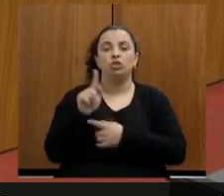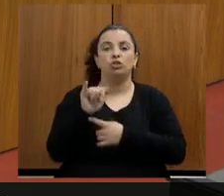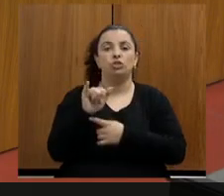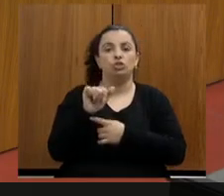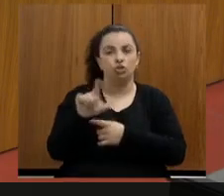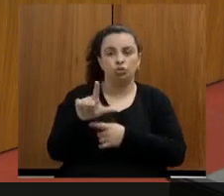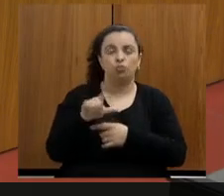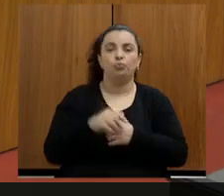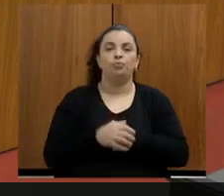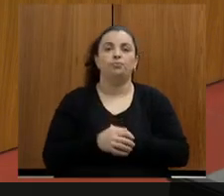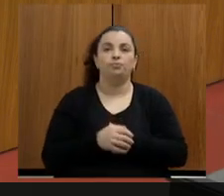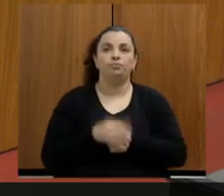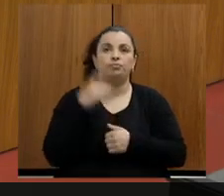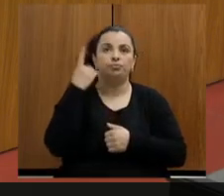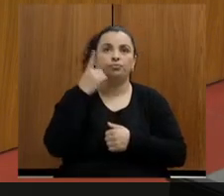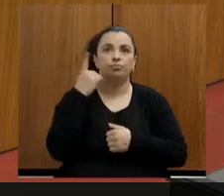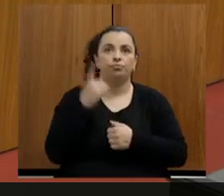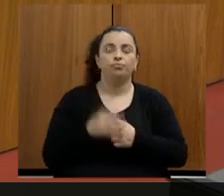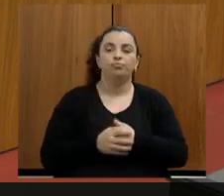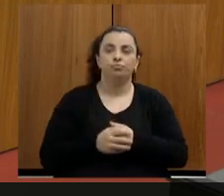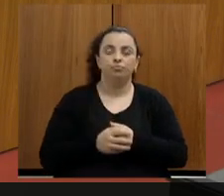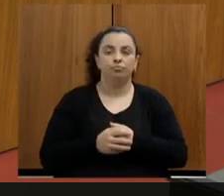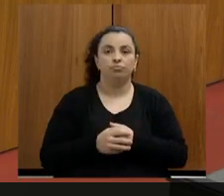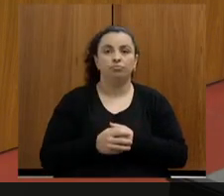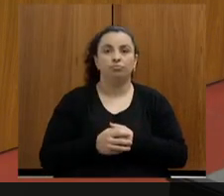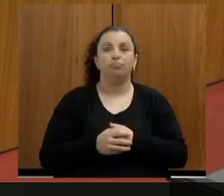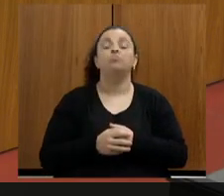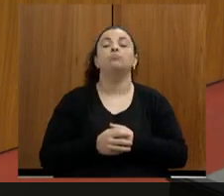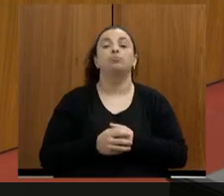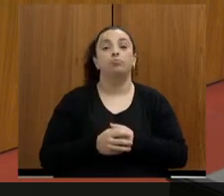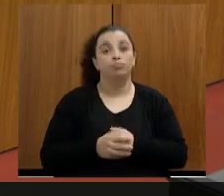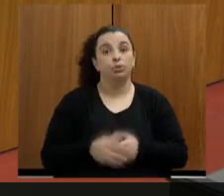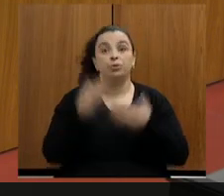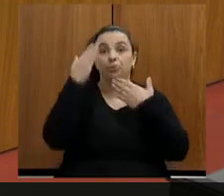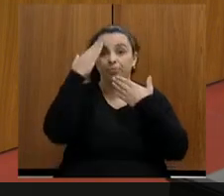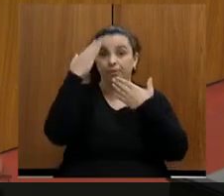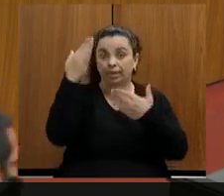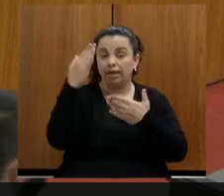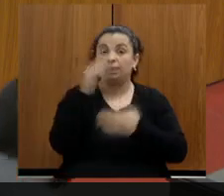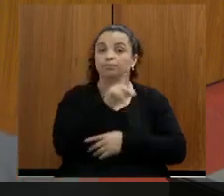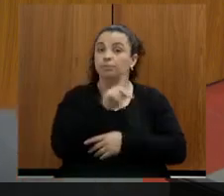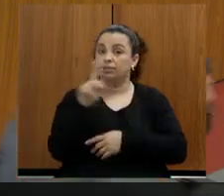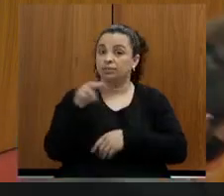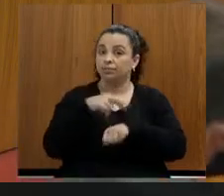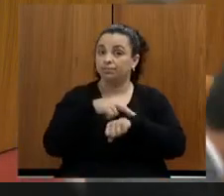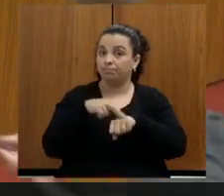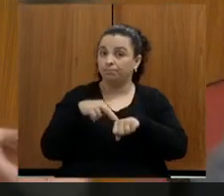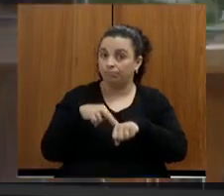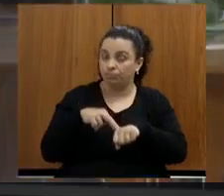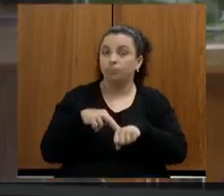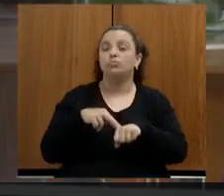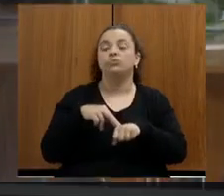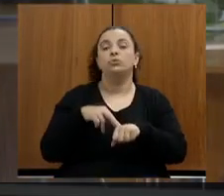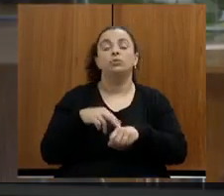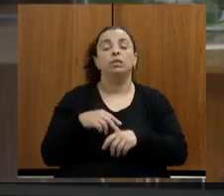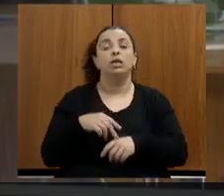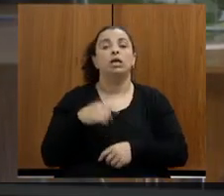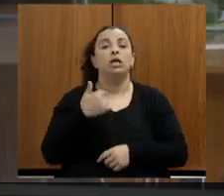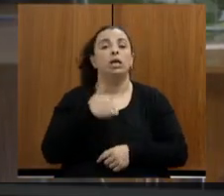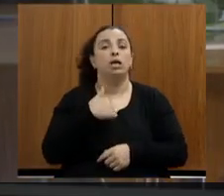a e obrigado Presidente Sargento Rodrigues Mais Uma Vez parabenizando